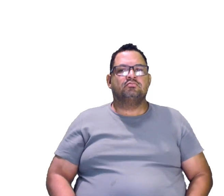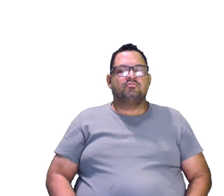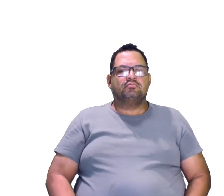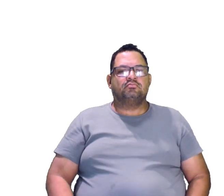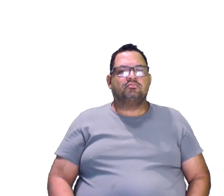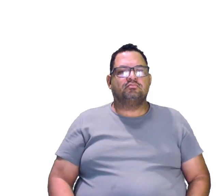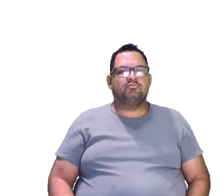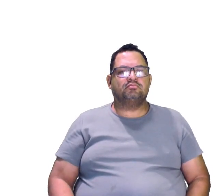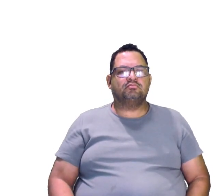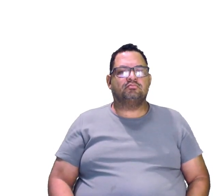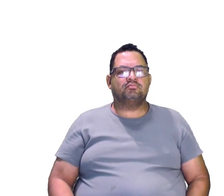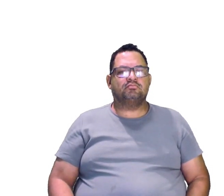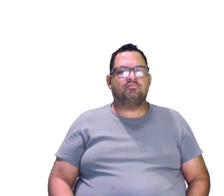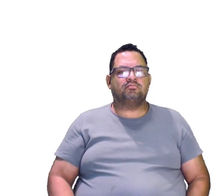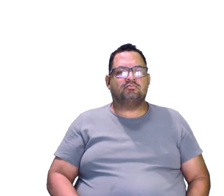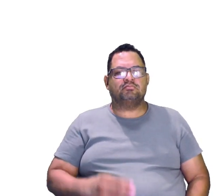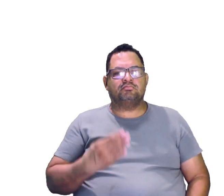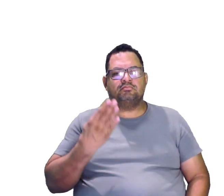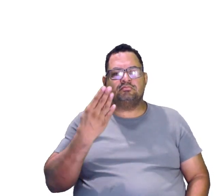medicamento. A